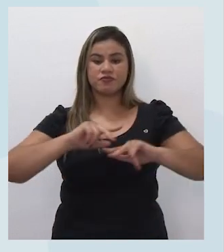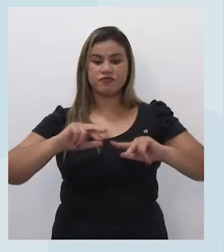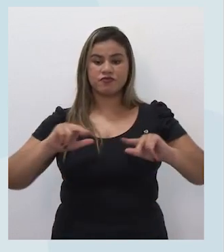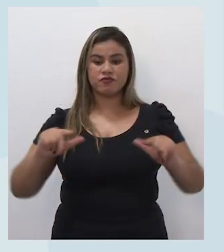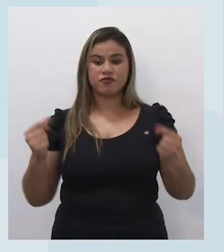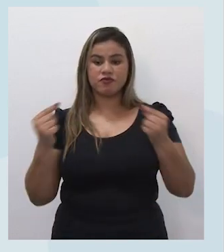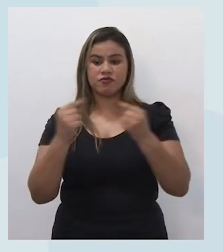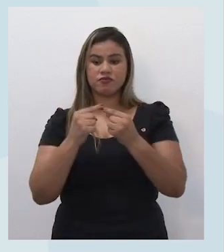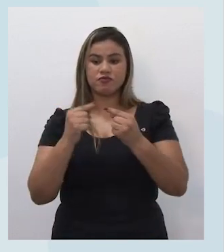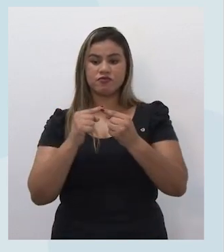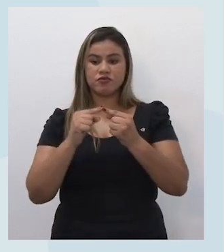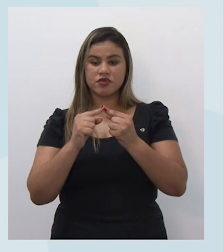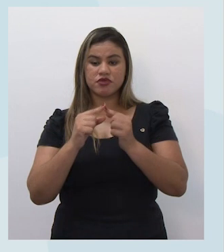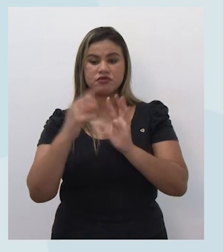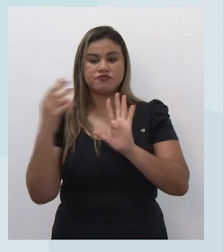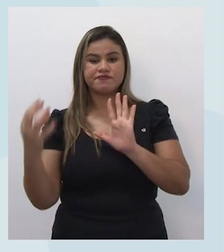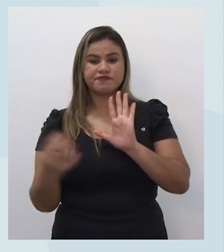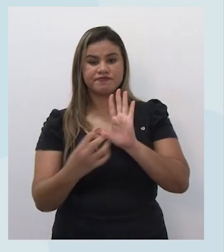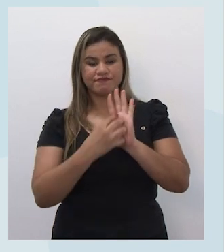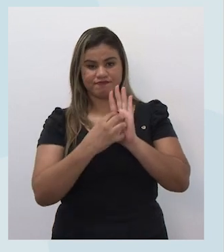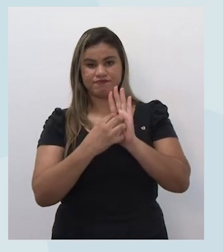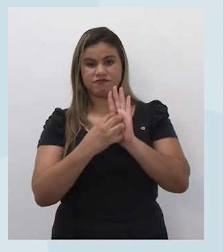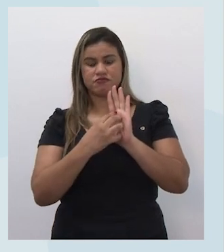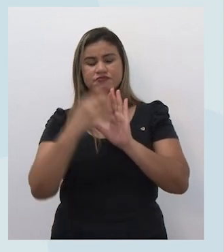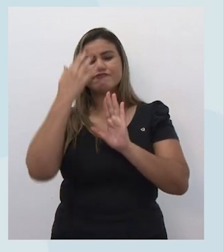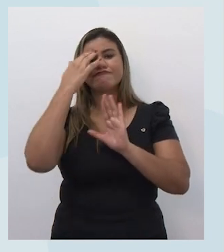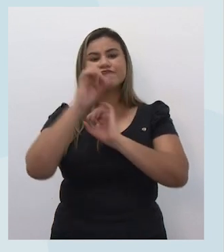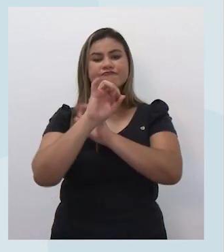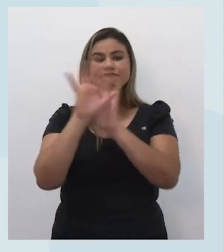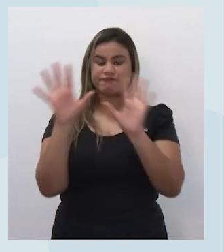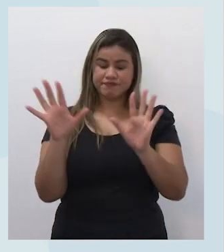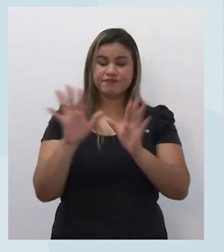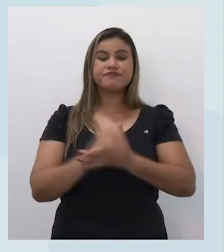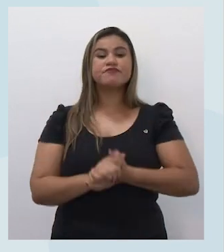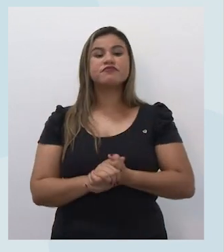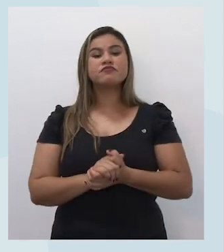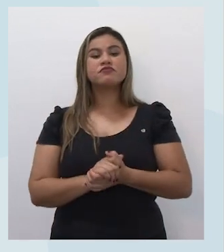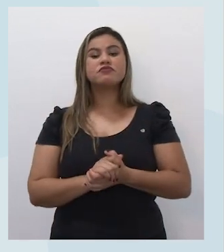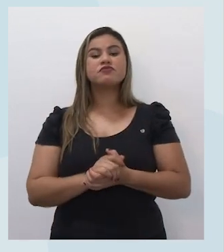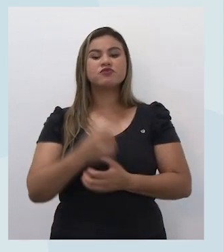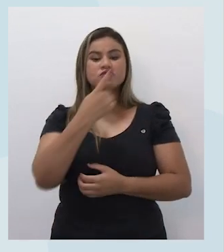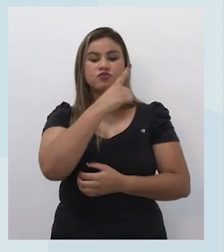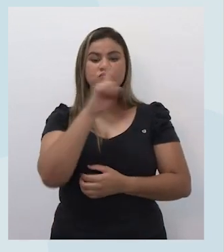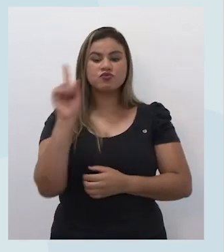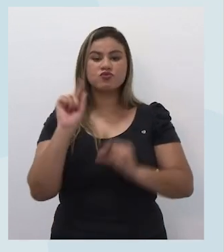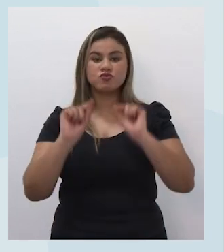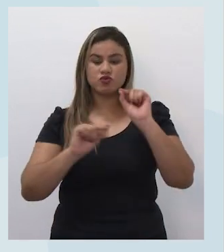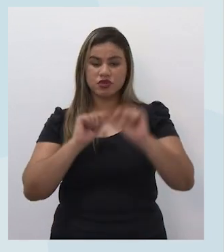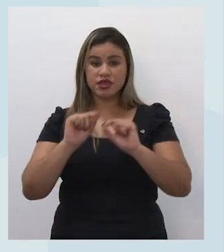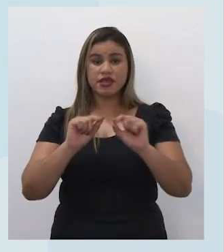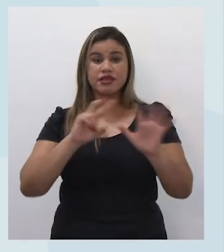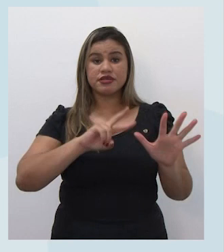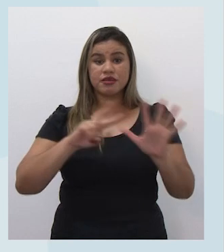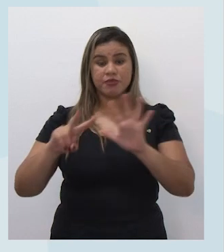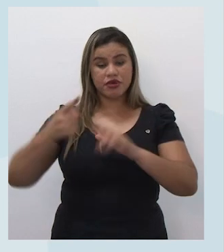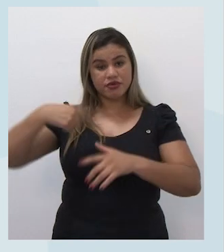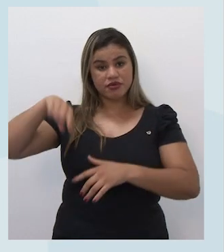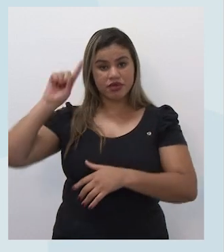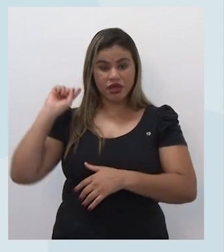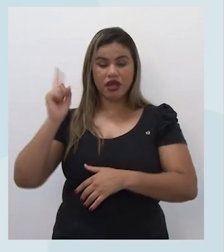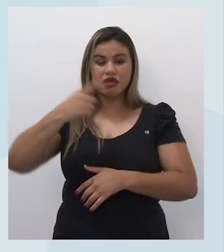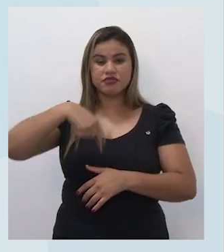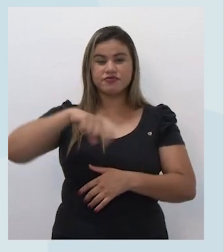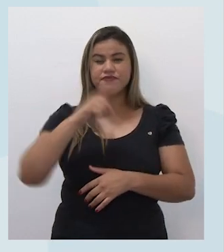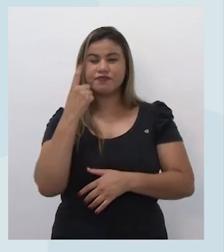impactos advindos deste processo. E, por fim, retomar a semana 1 e articular com os temas e